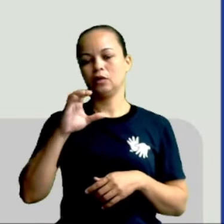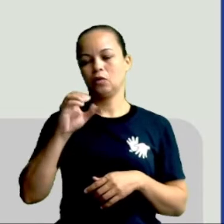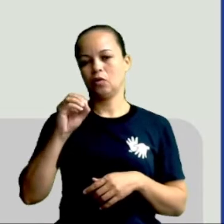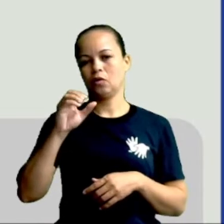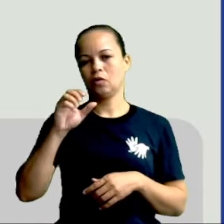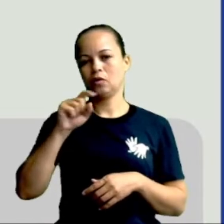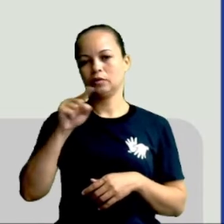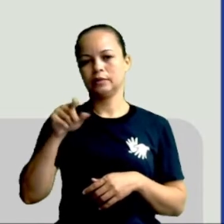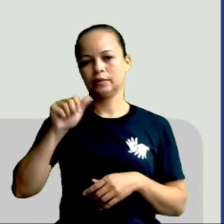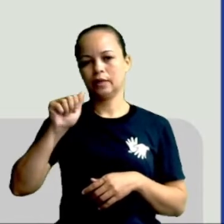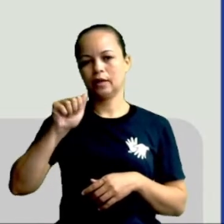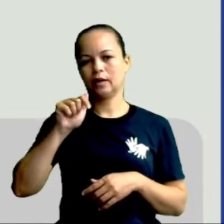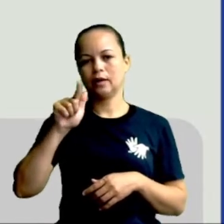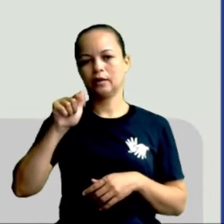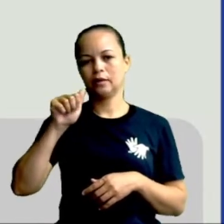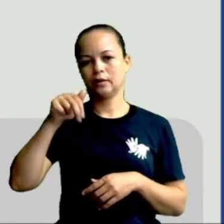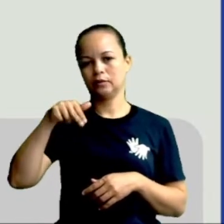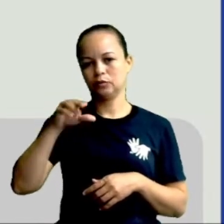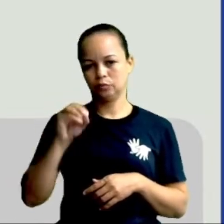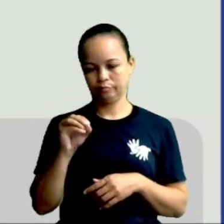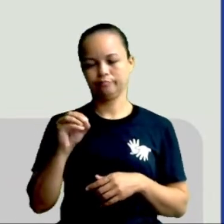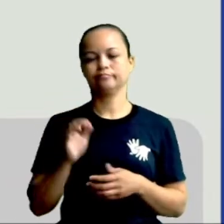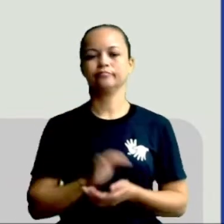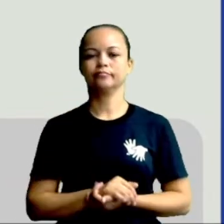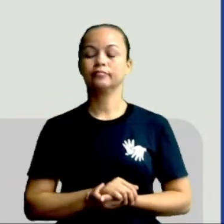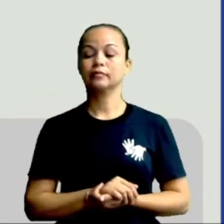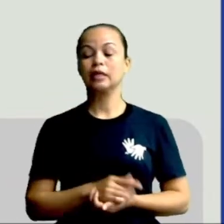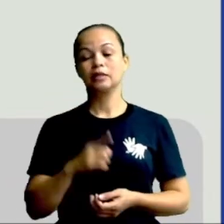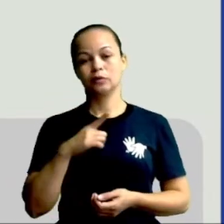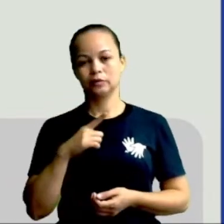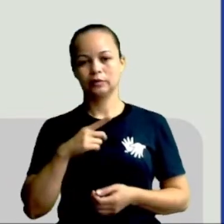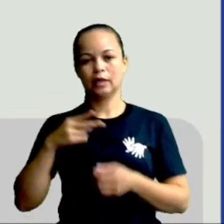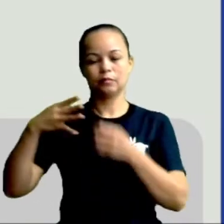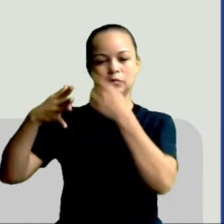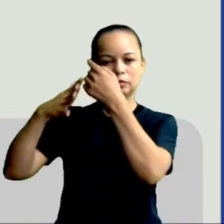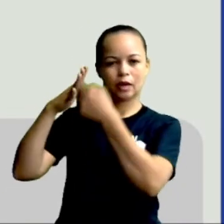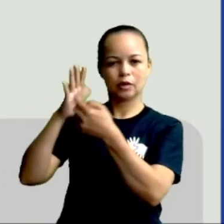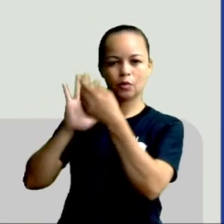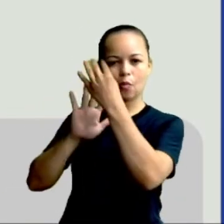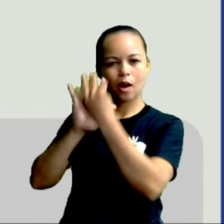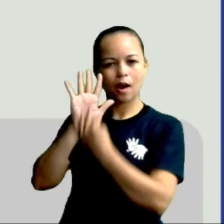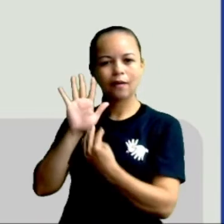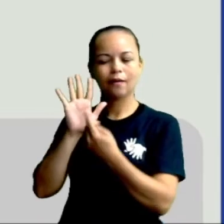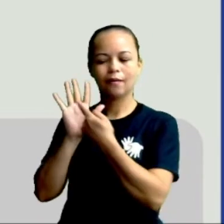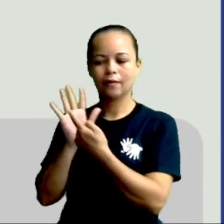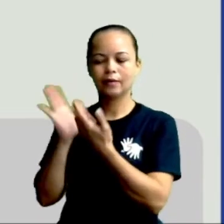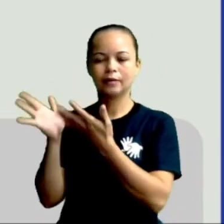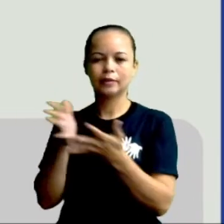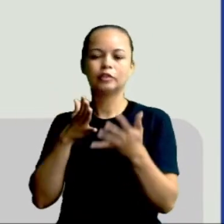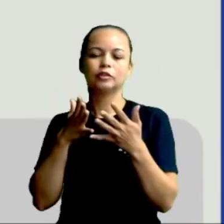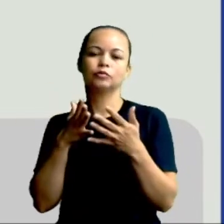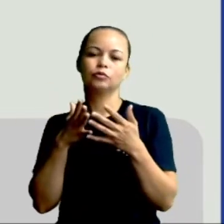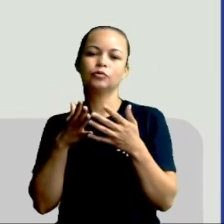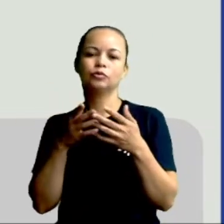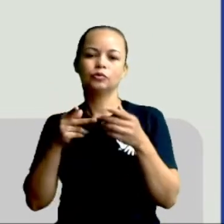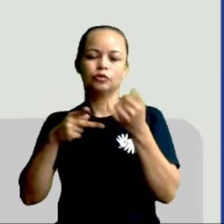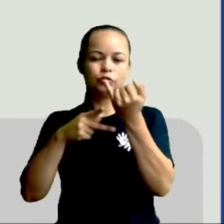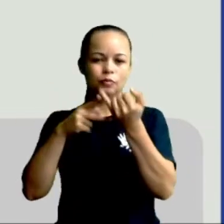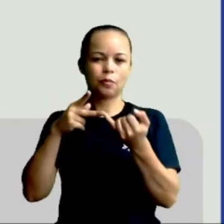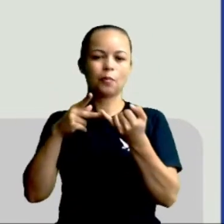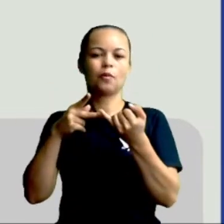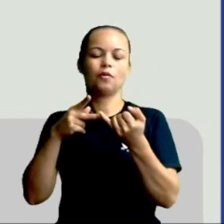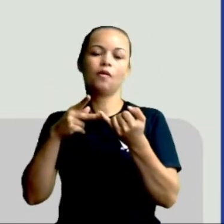icoságono, tá certo? Então, nós temos aí, tá certo, uma lista dos polígonos, tá certo,